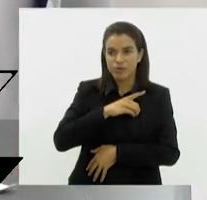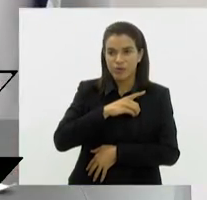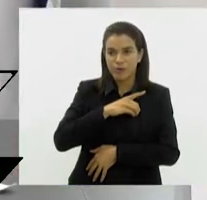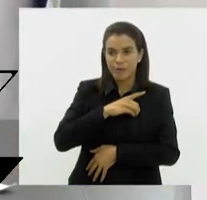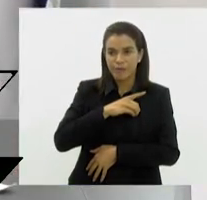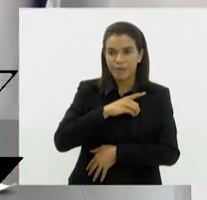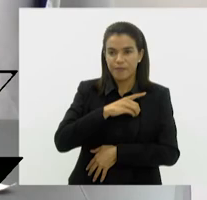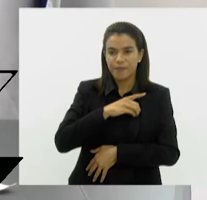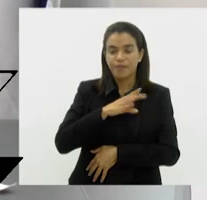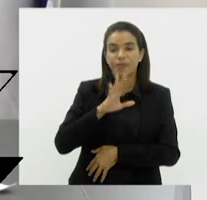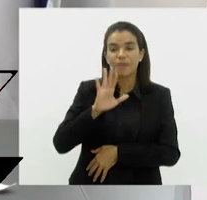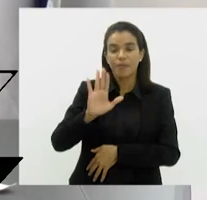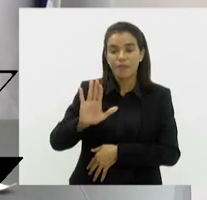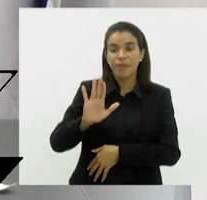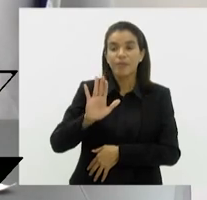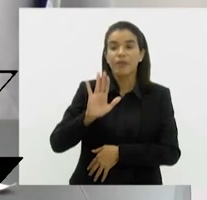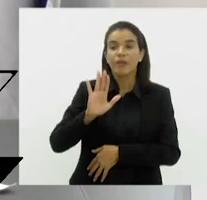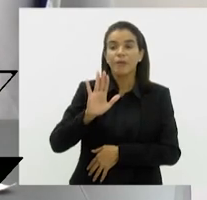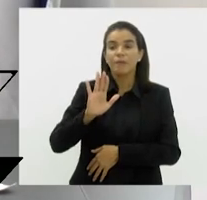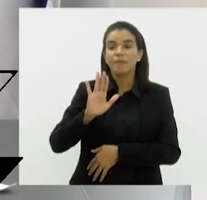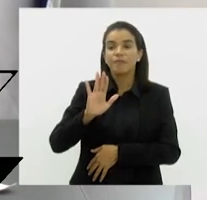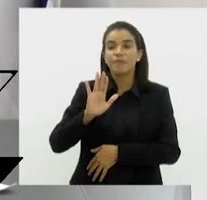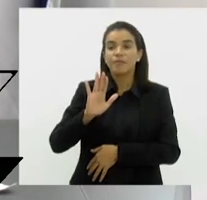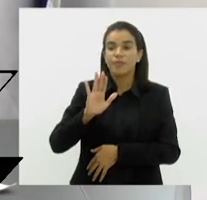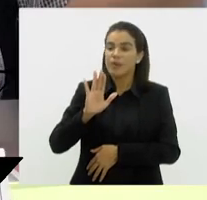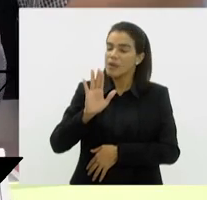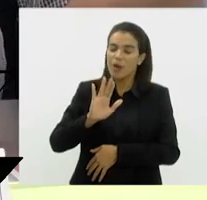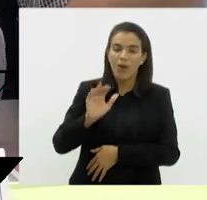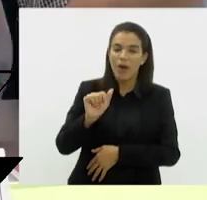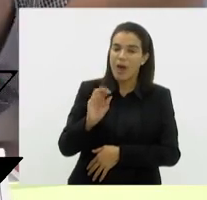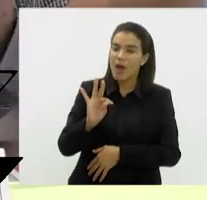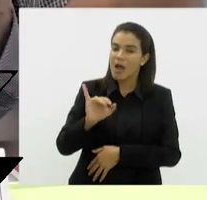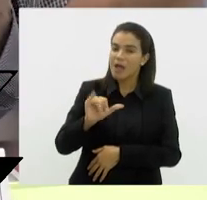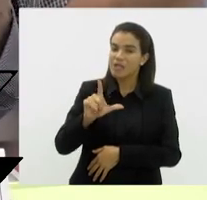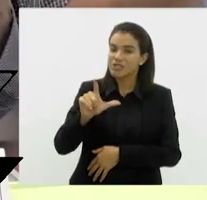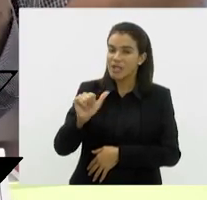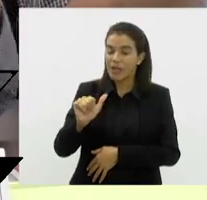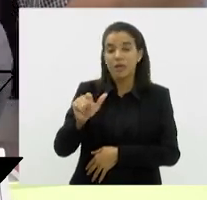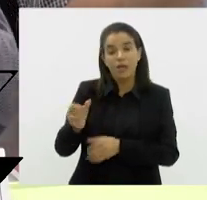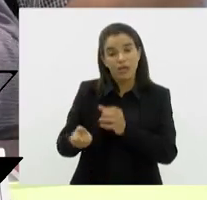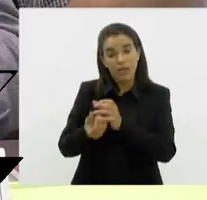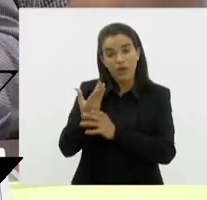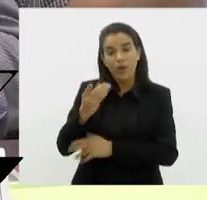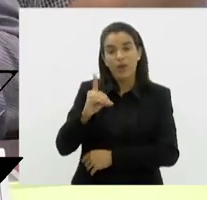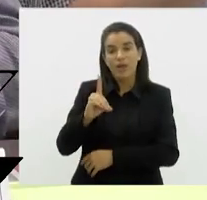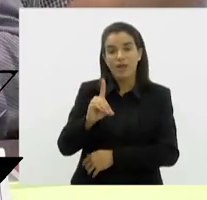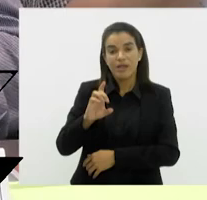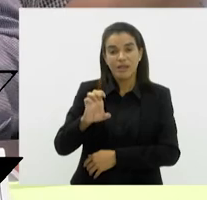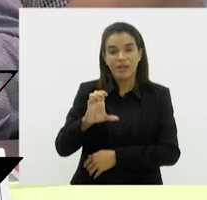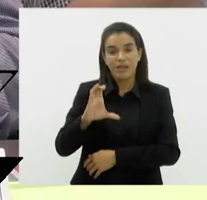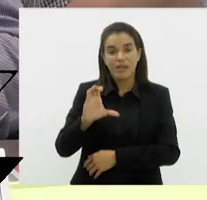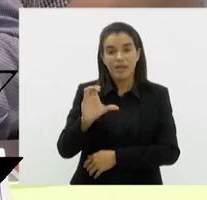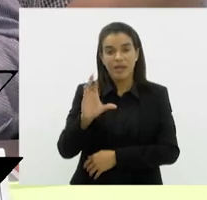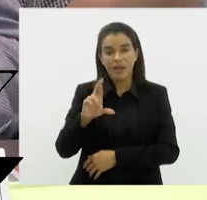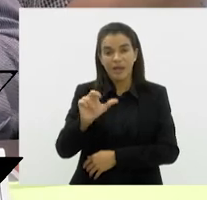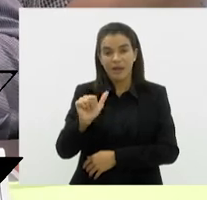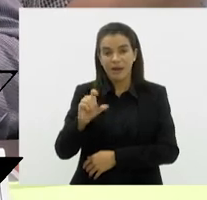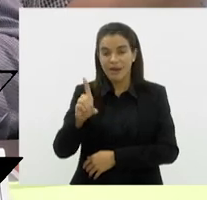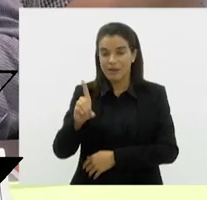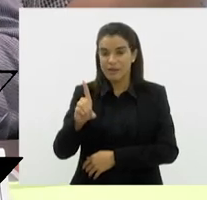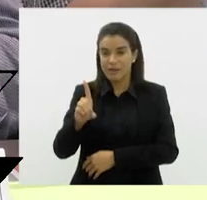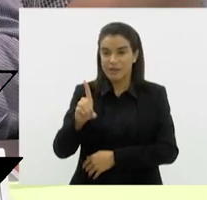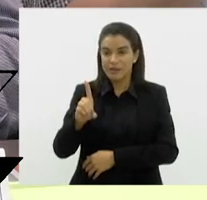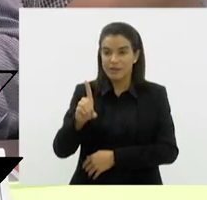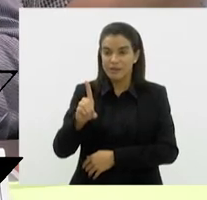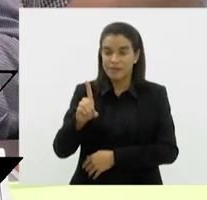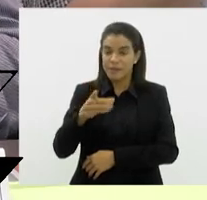questão. A lei do Átila Nunes, salvo erro de memória. Não, a do Átila Nunes criou a DECRADE. Pois é, que criou a DECRADE. Não, não, mas tem uma outra, que é